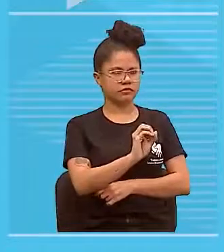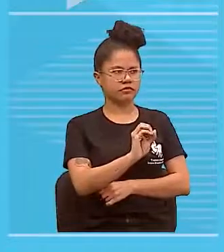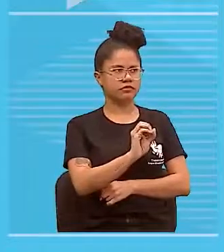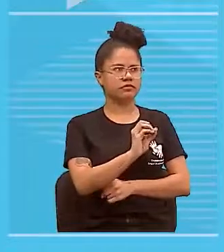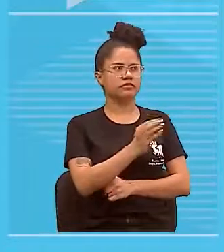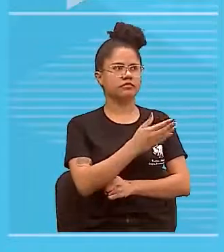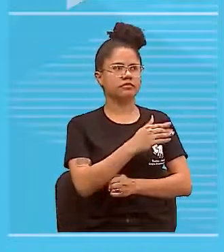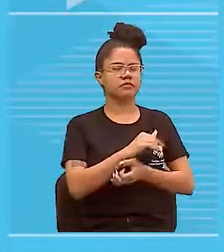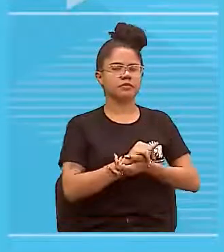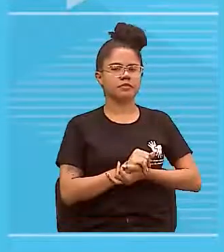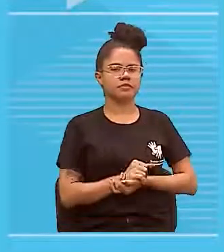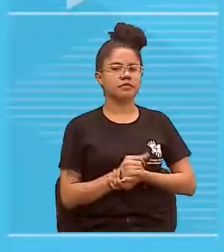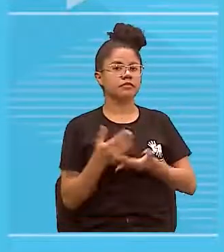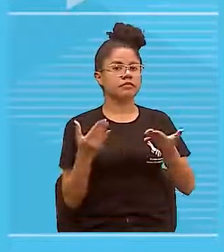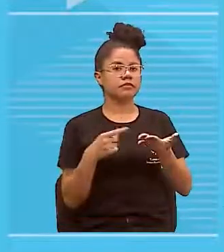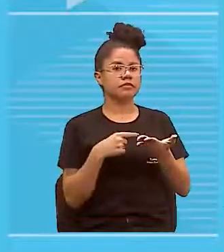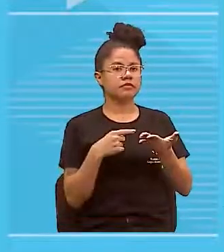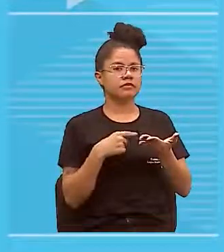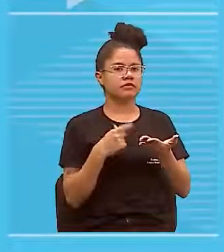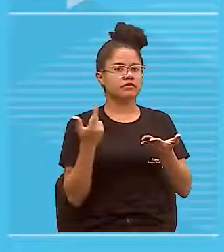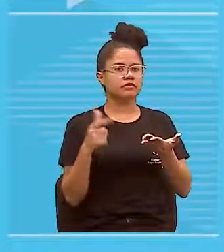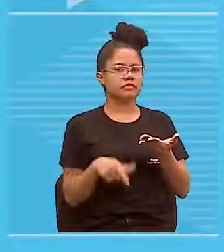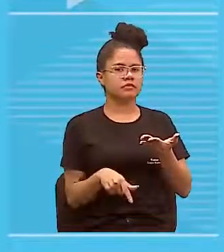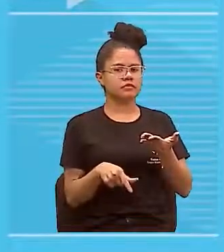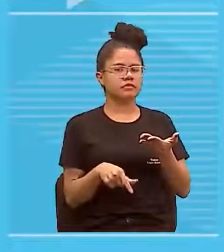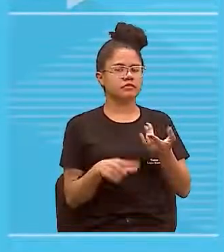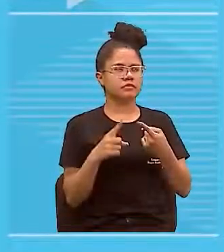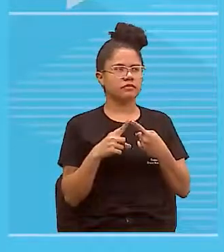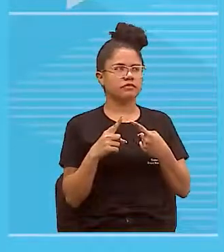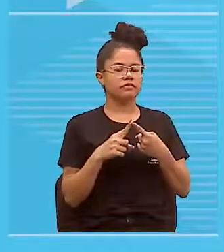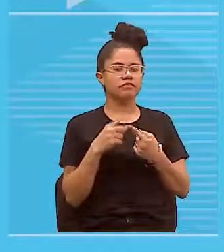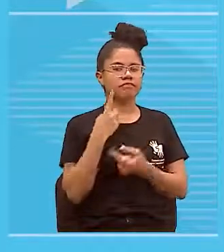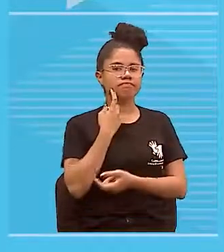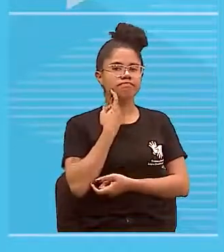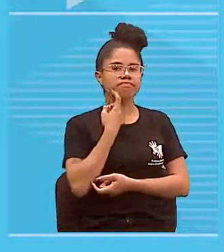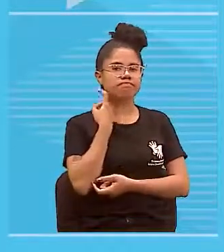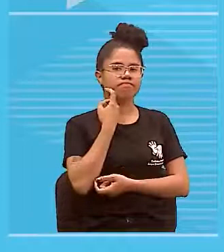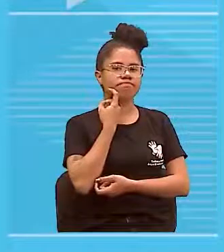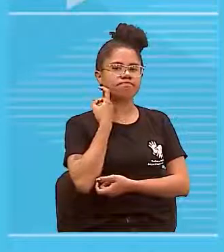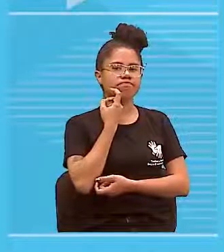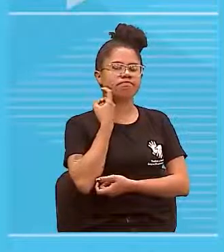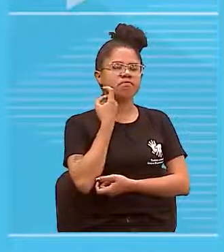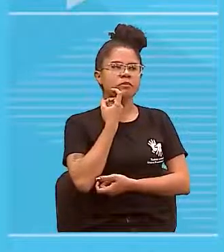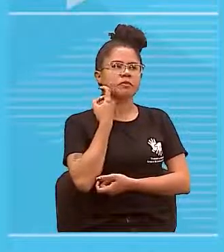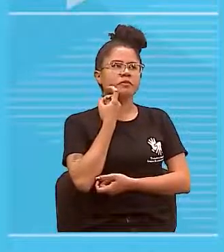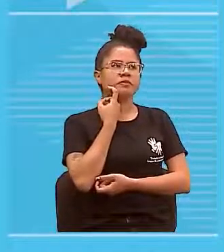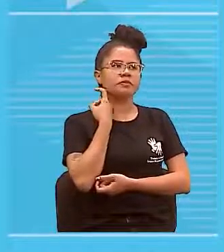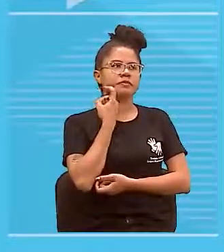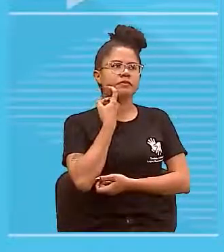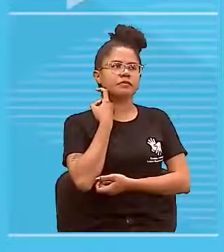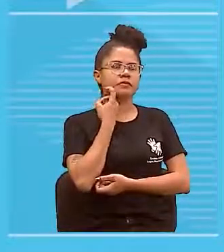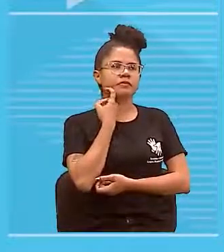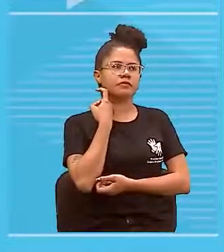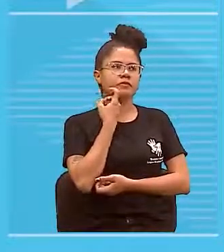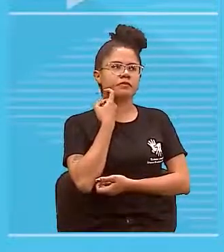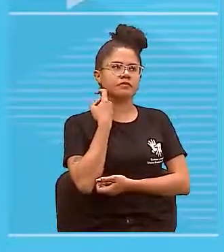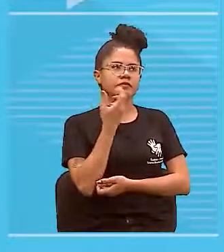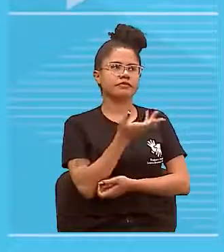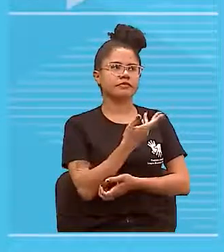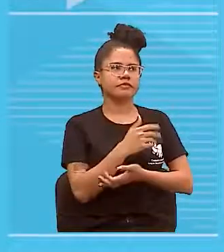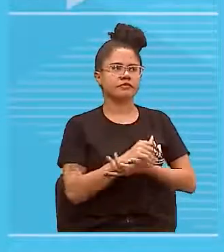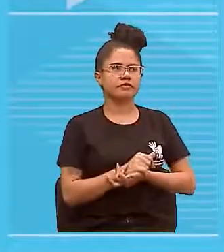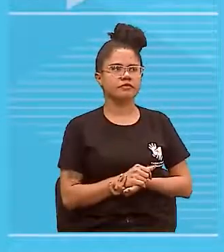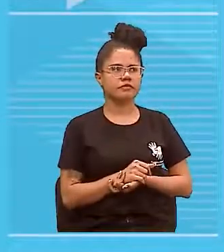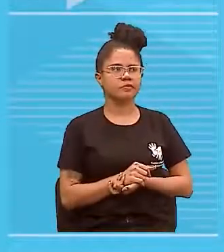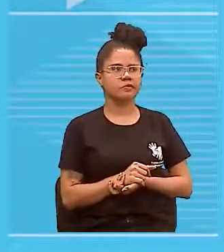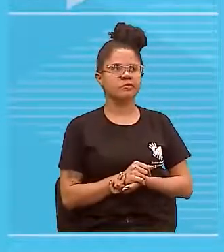eu vou ter agora uma espécie de peixe que se alimenta desse fitoplâncton.